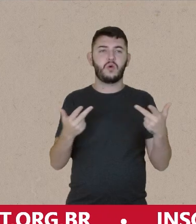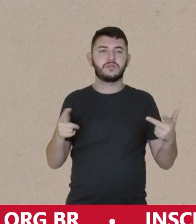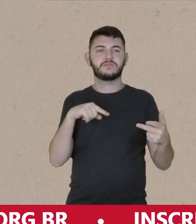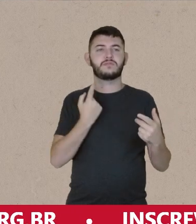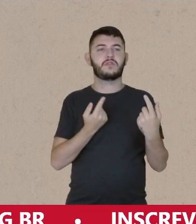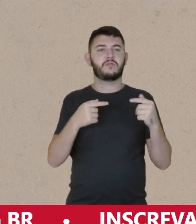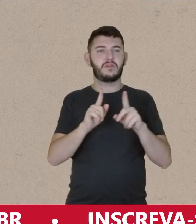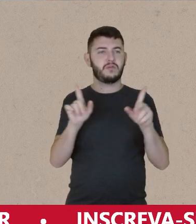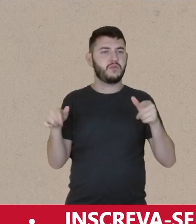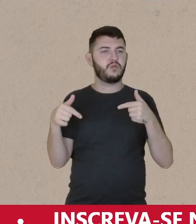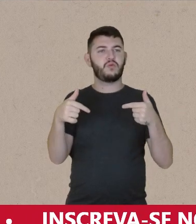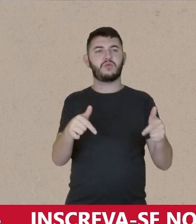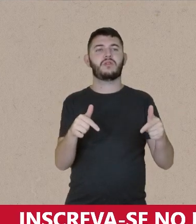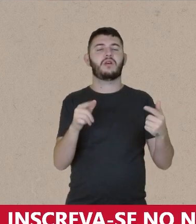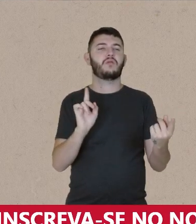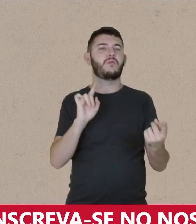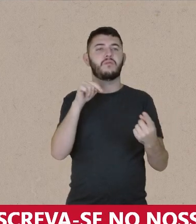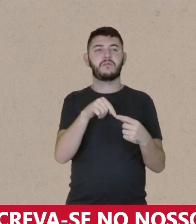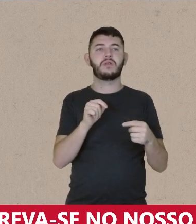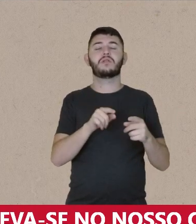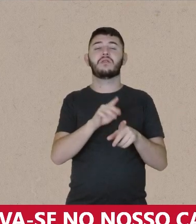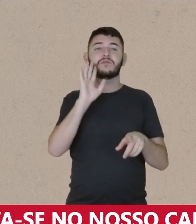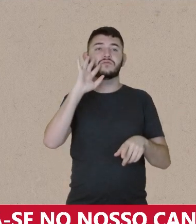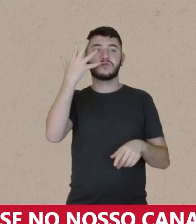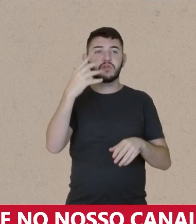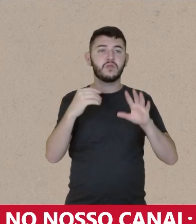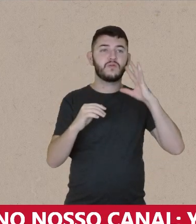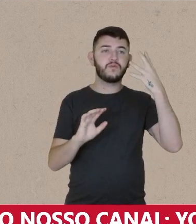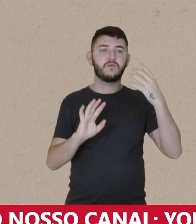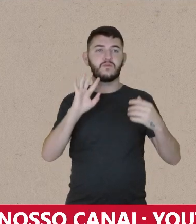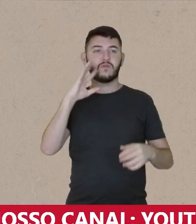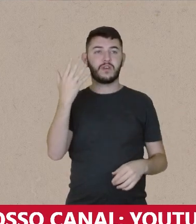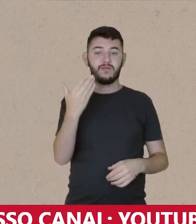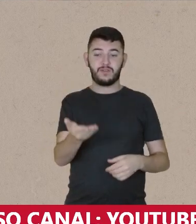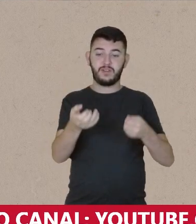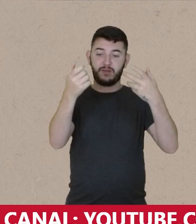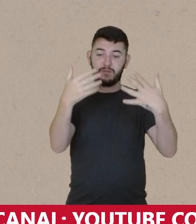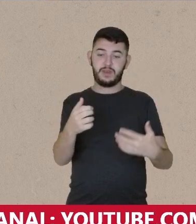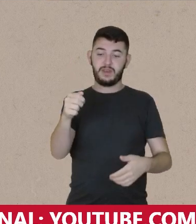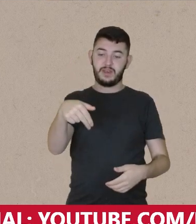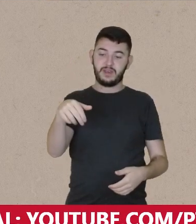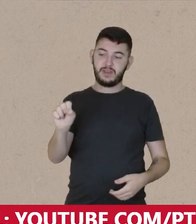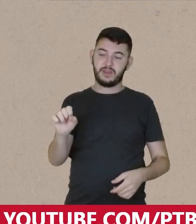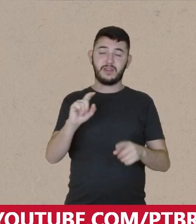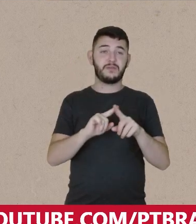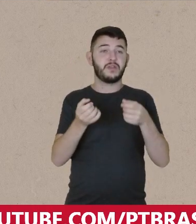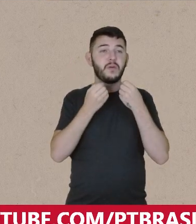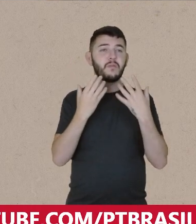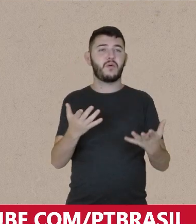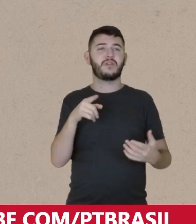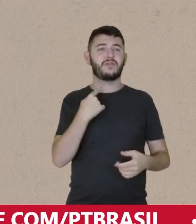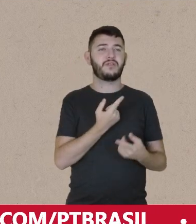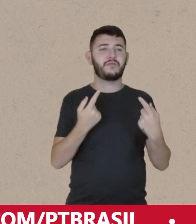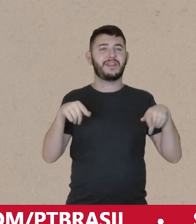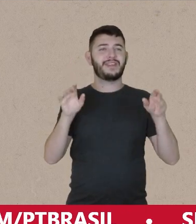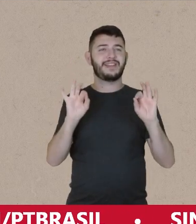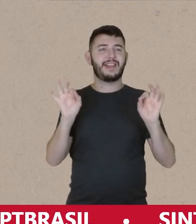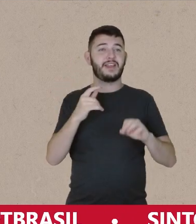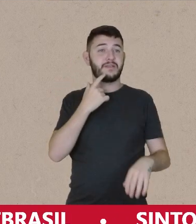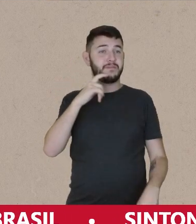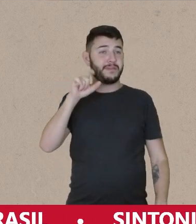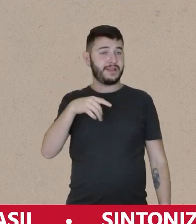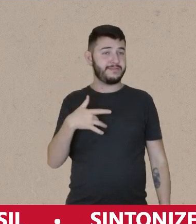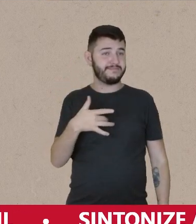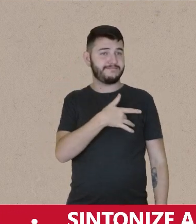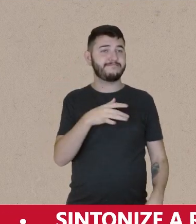pensando aqui, enquanto você falava da ANS, dos planos populares, bom mesmo seria se a gente não precisasse dos planos de saúde, não é, Ana? Que a